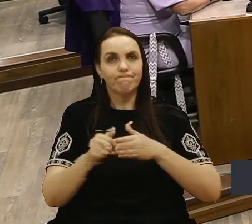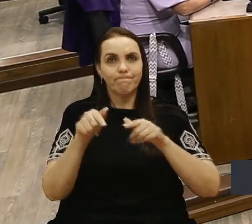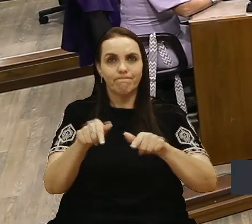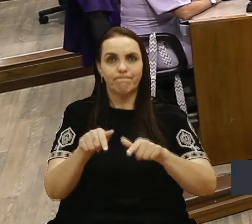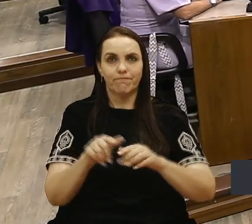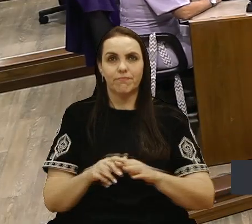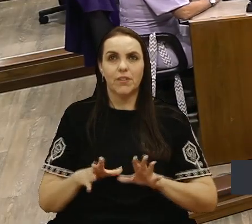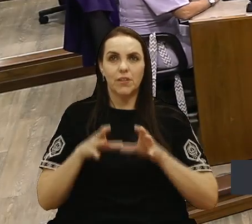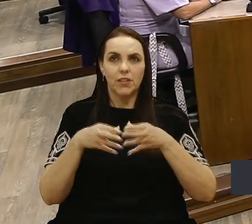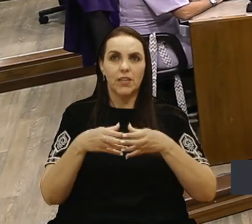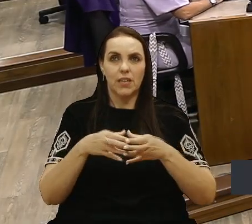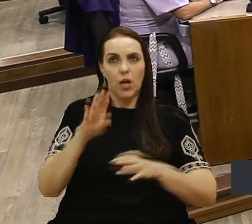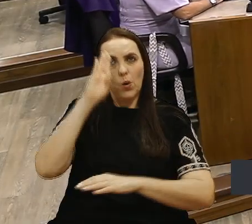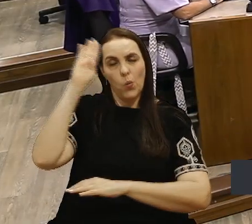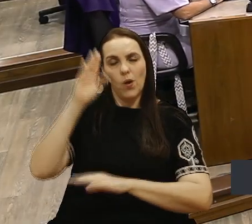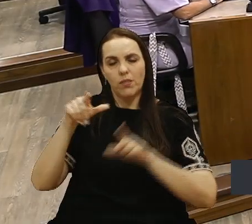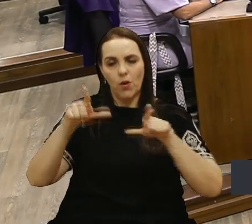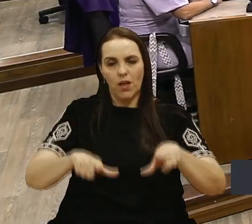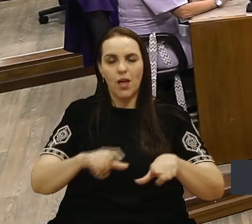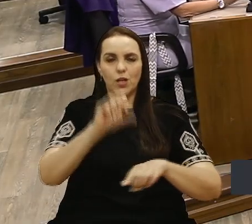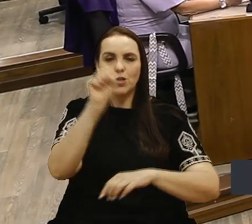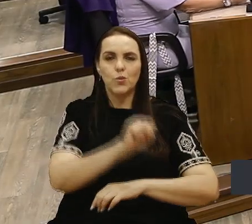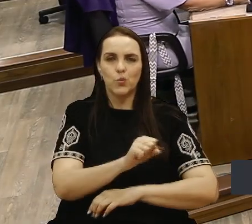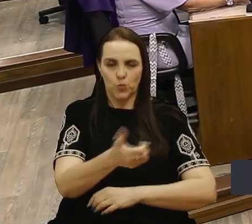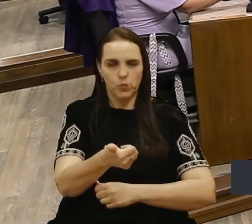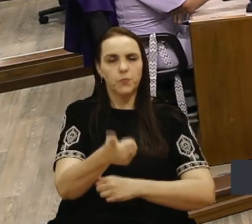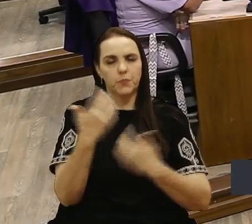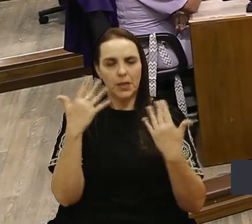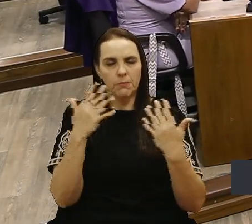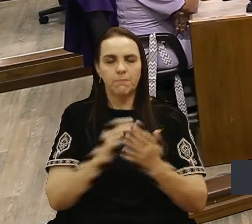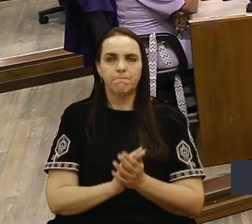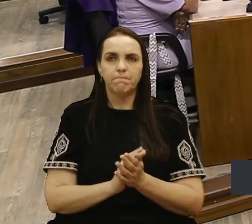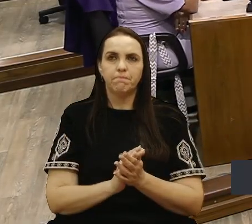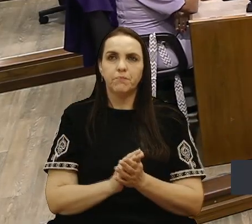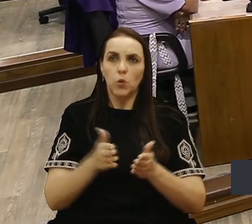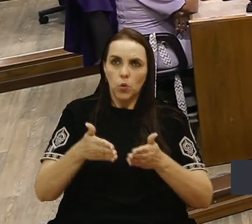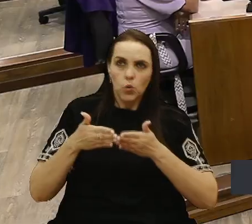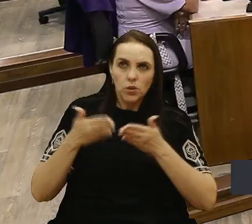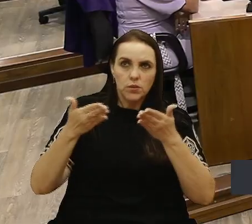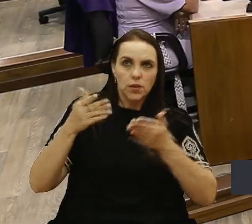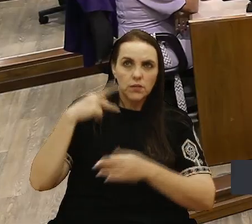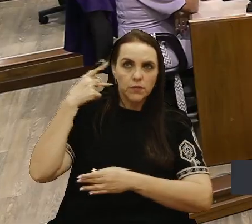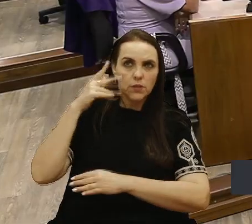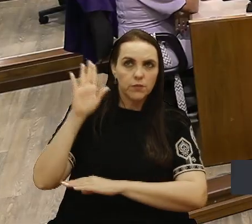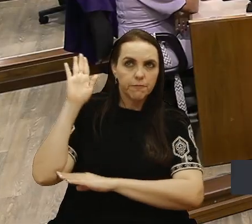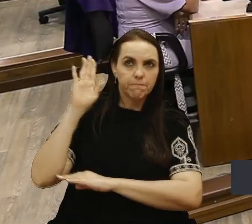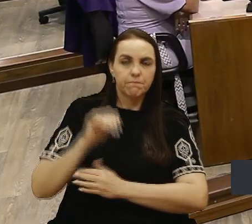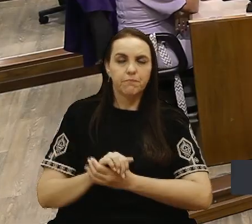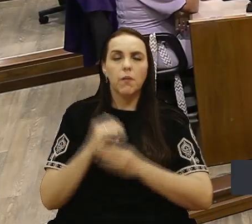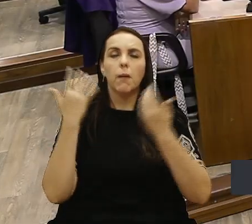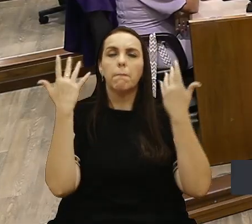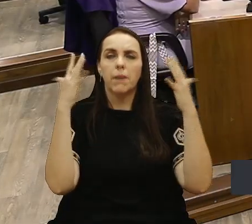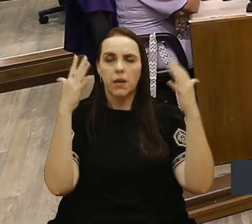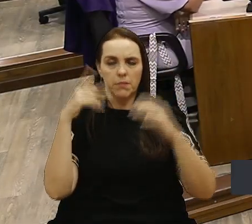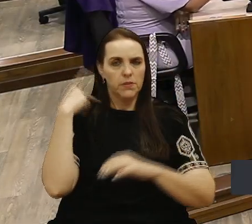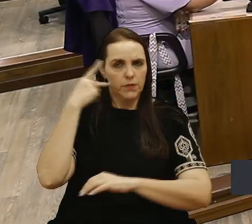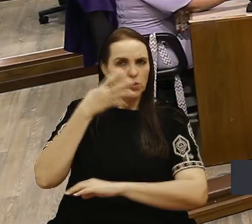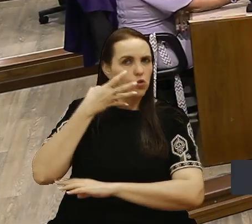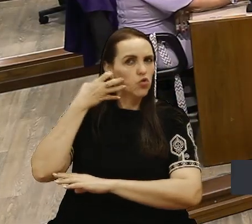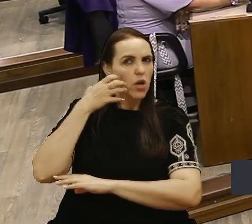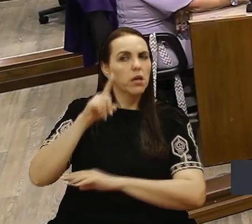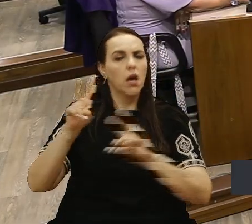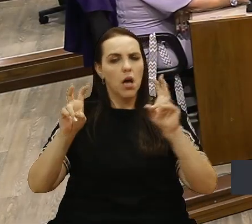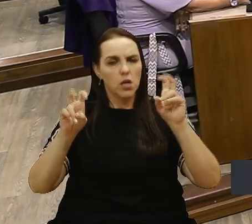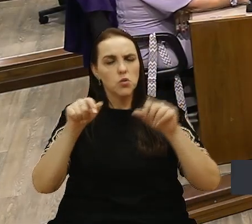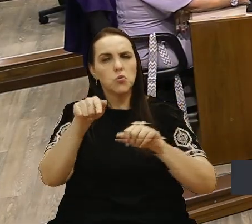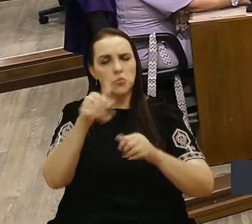relação a um quartel na Zona Sul. Uma parte, vereador. Por gentileza. Parabéns, vereador Jack, que trouxe esse assunto